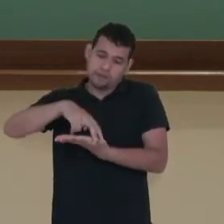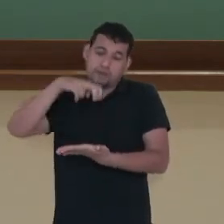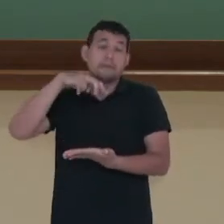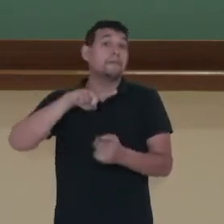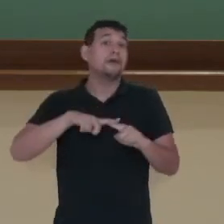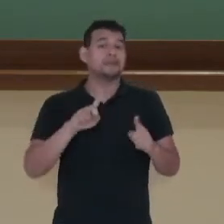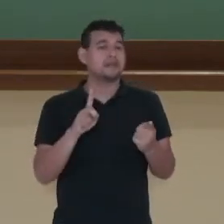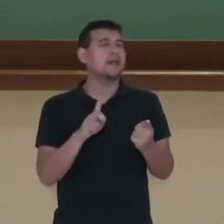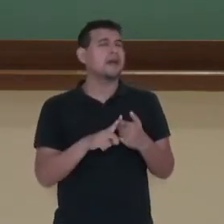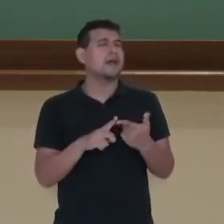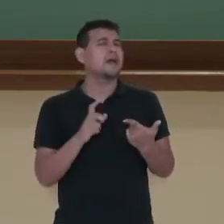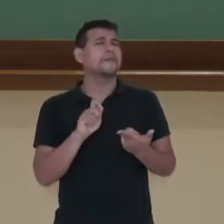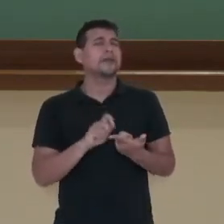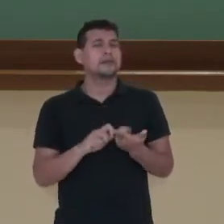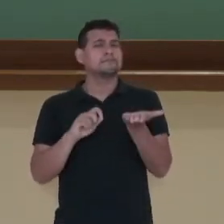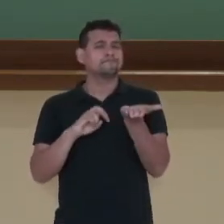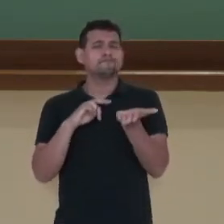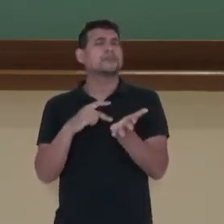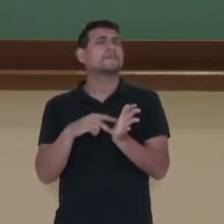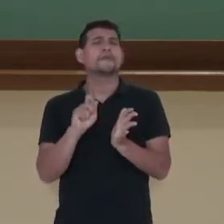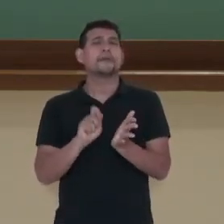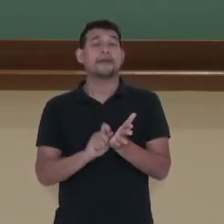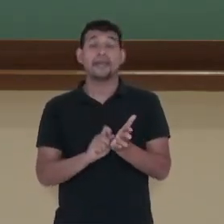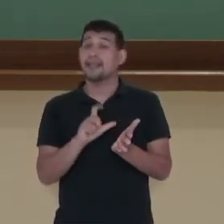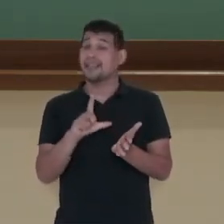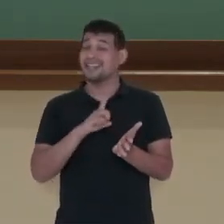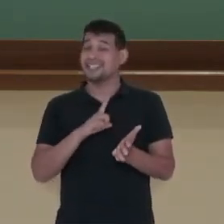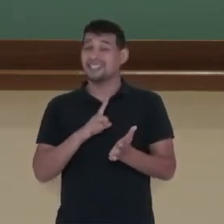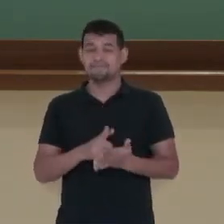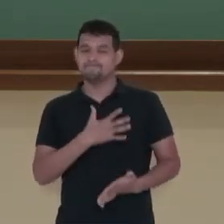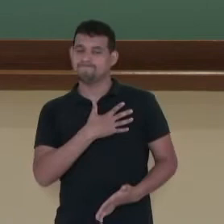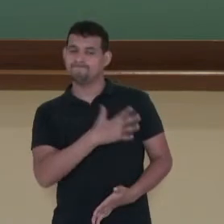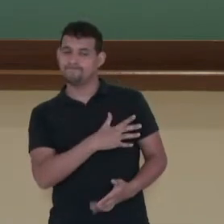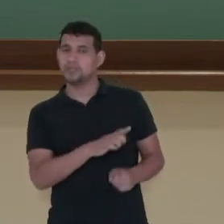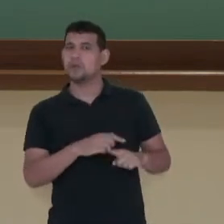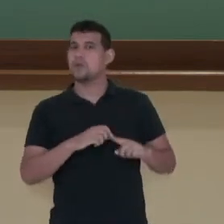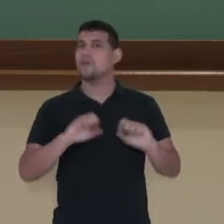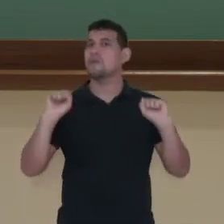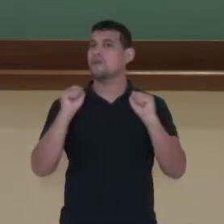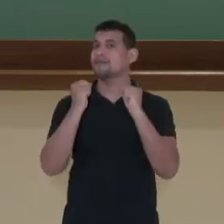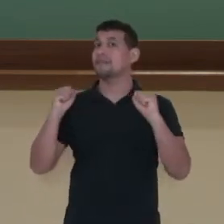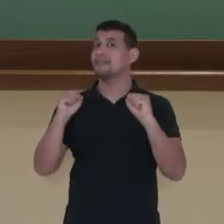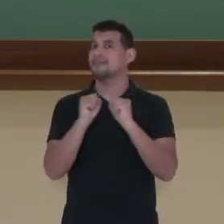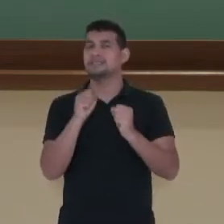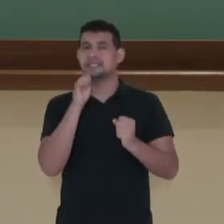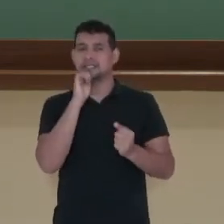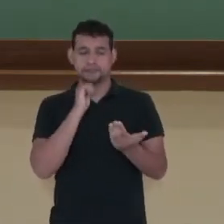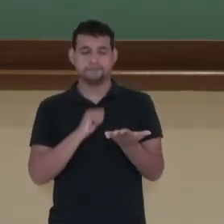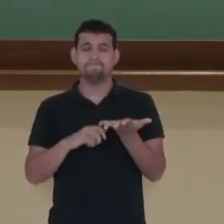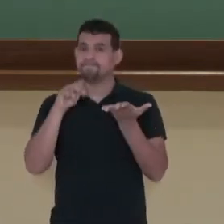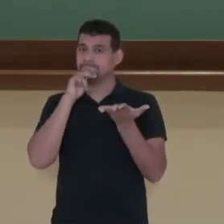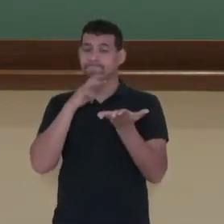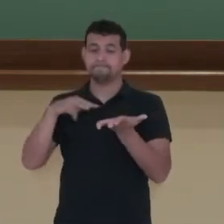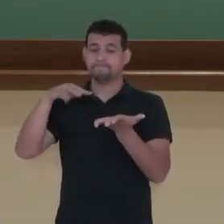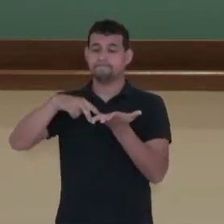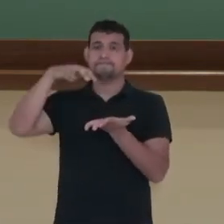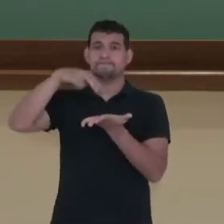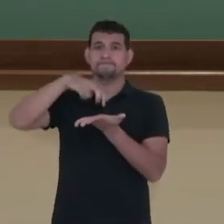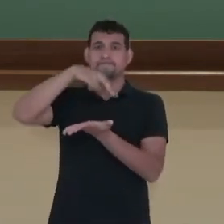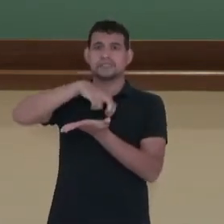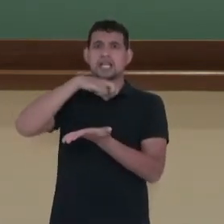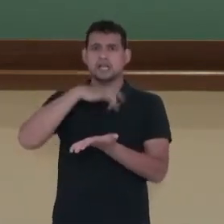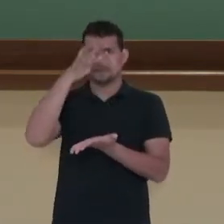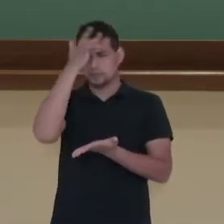prática ela é explicitamente repudiada pelos atletas de parkour, onde pessoas